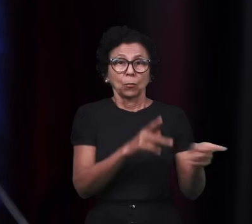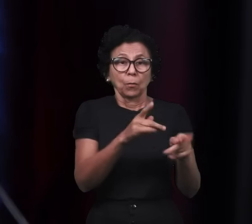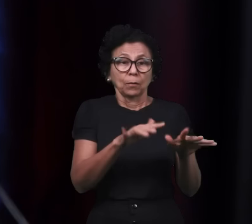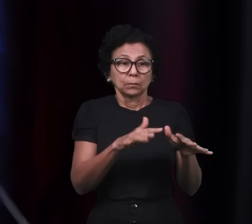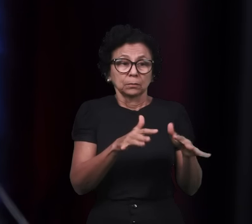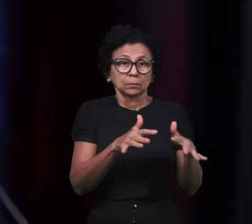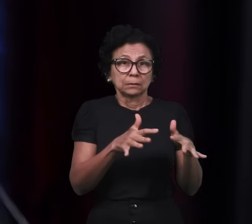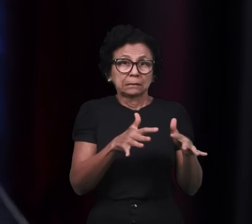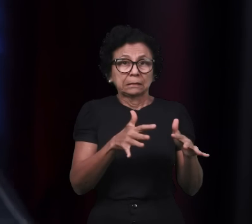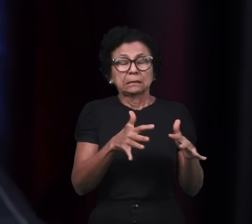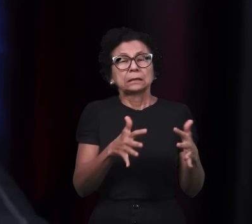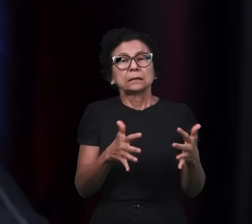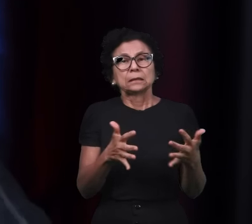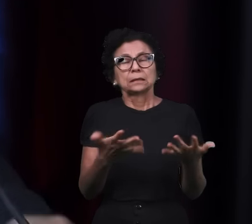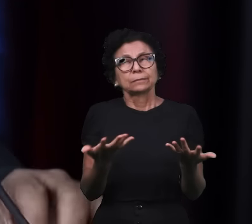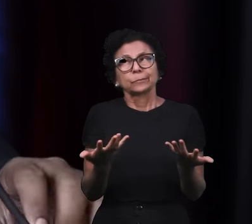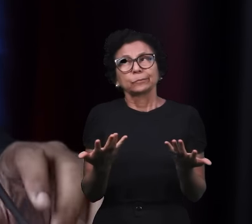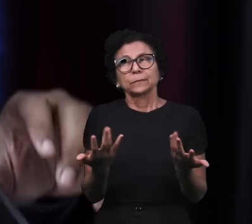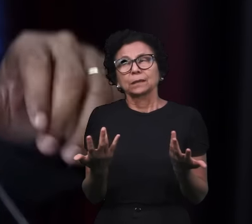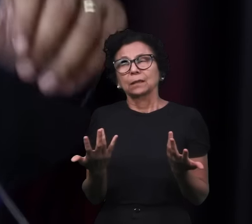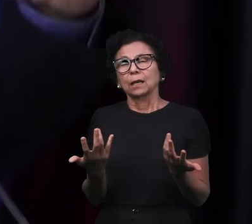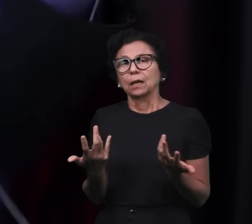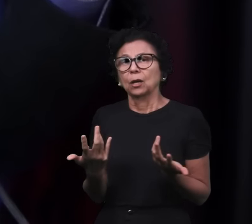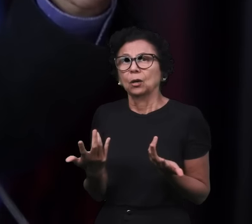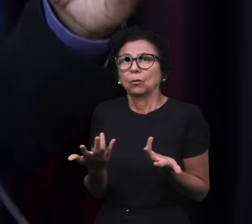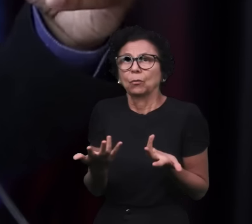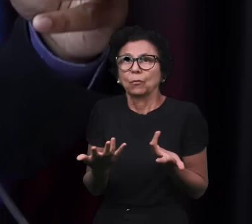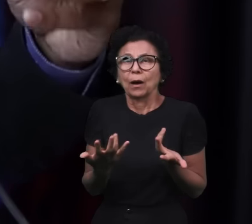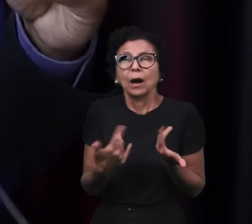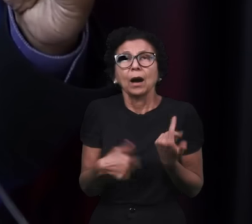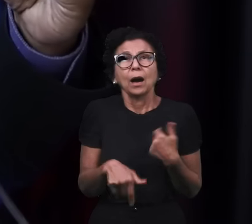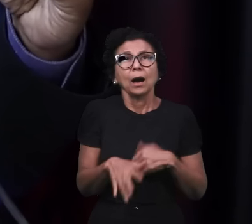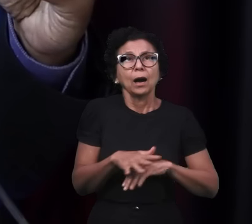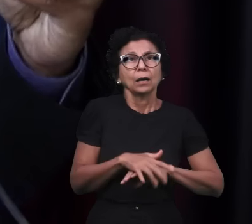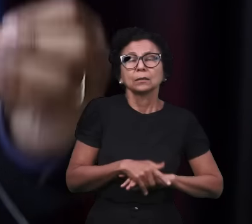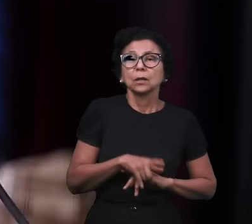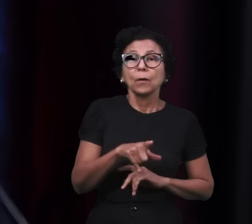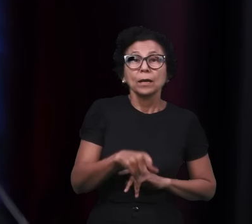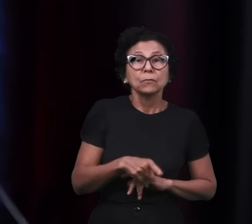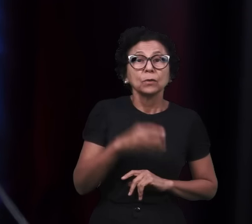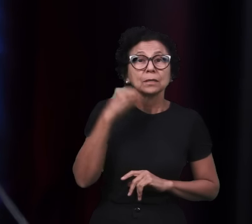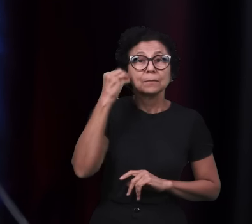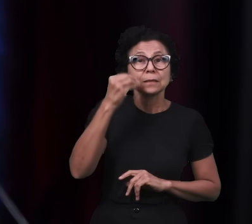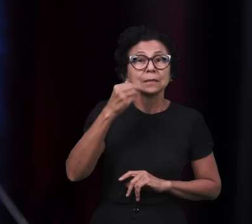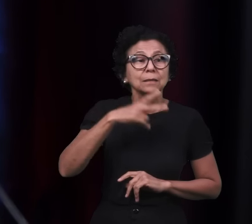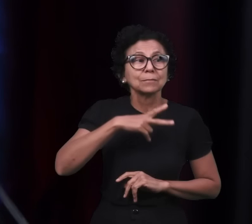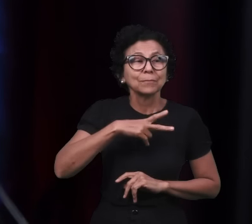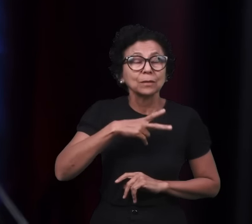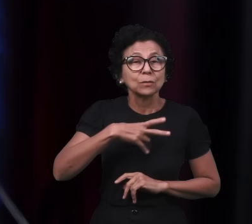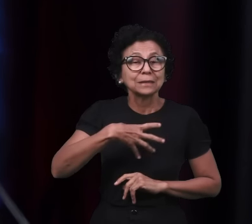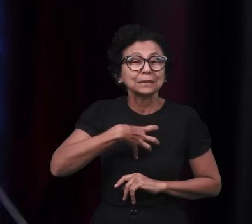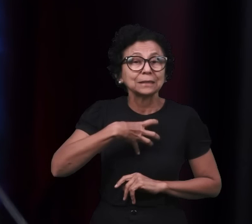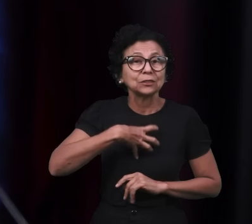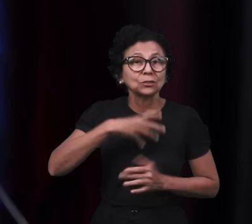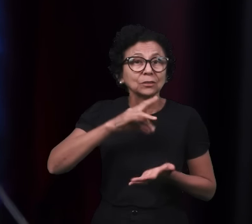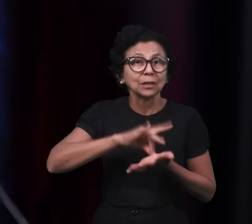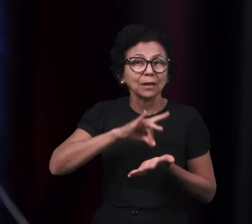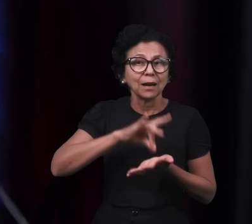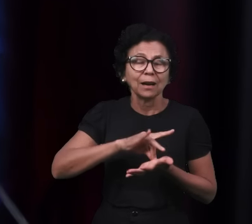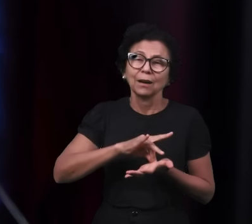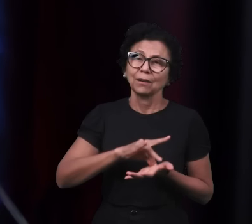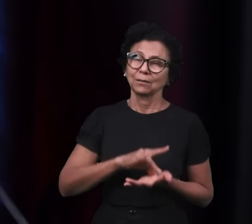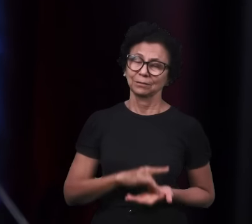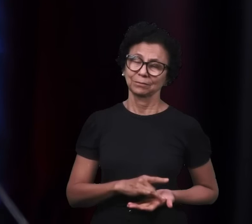ali algo de se ouvir falar, não, era uma experiência pessoal de todos, e todos nós